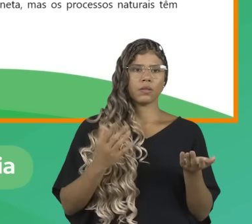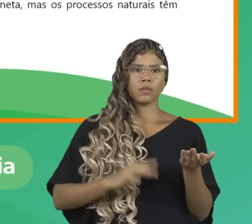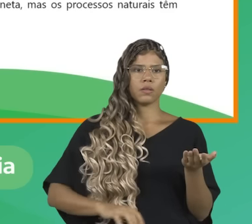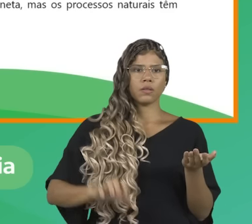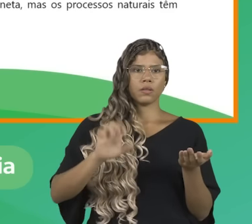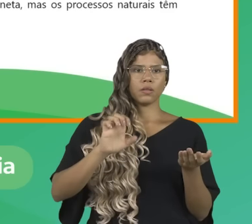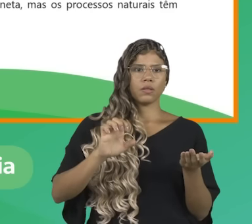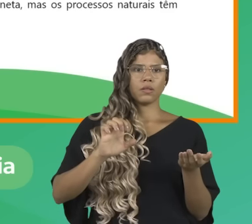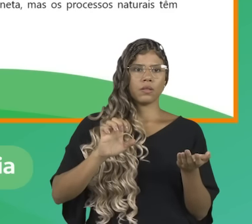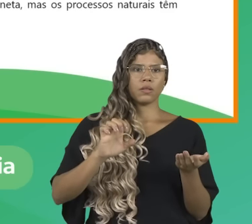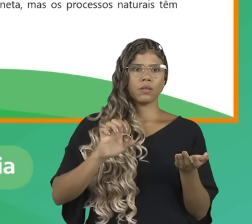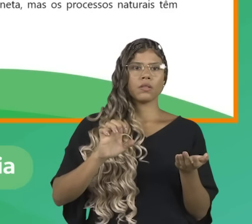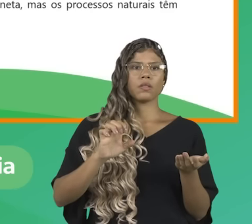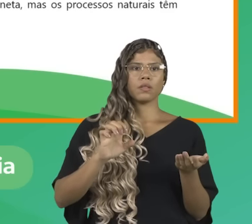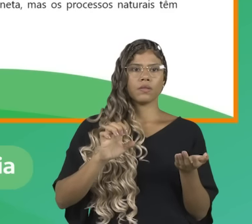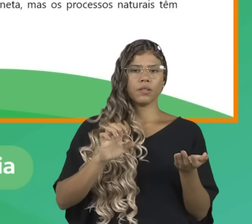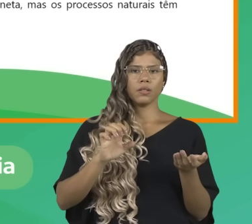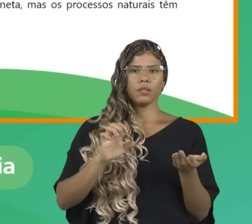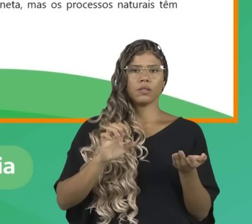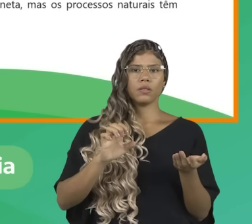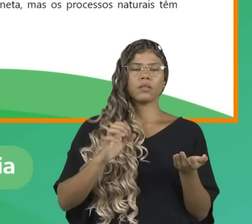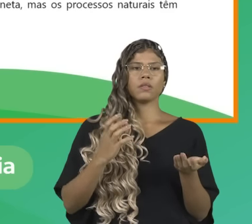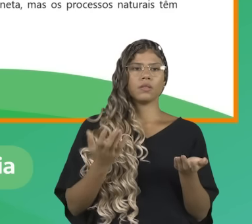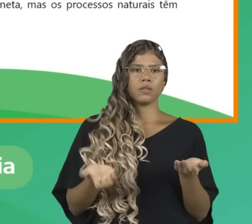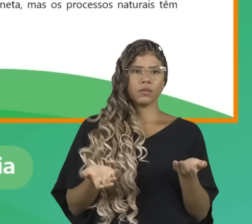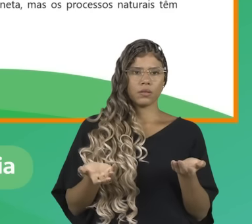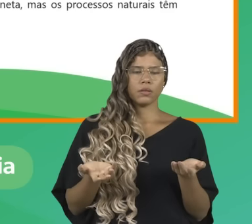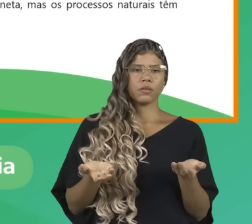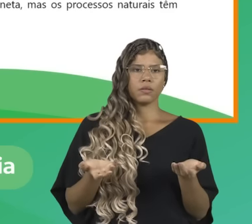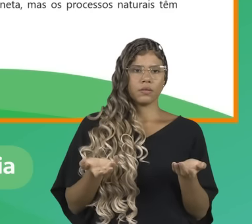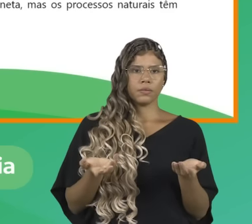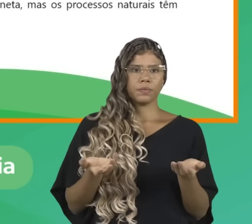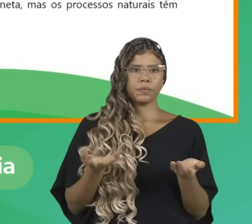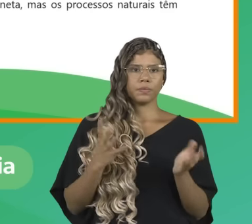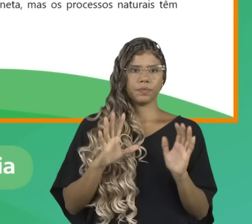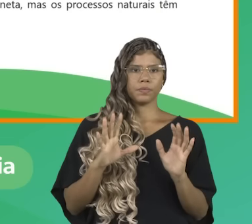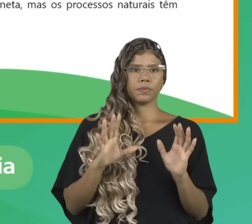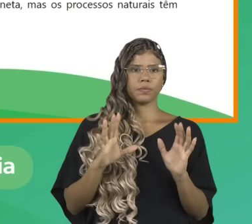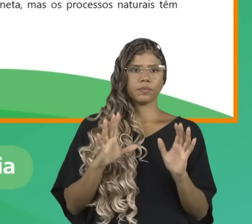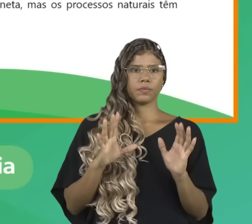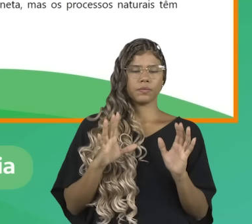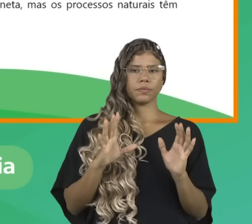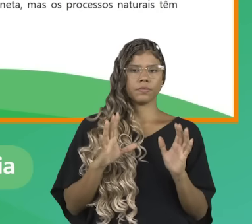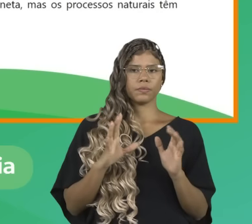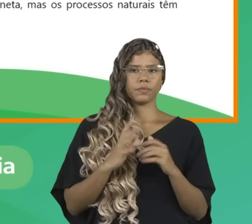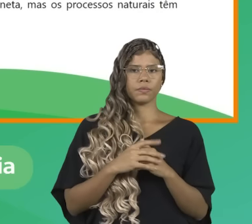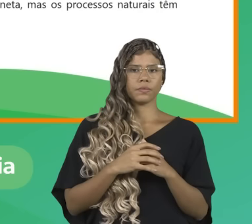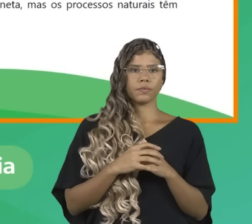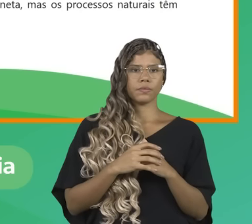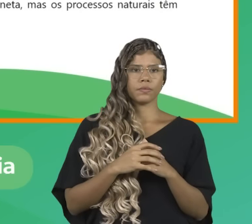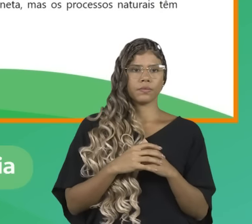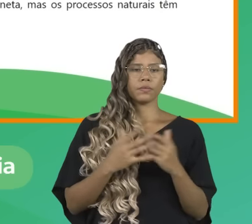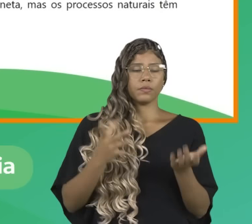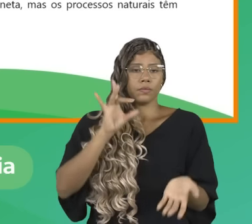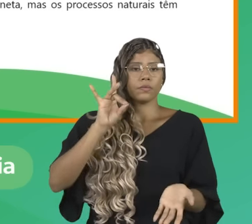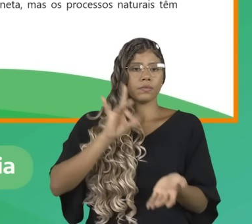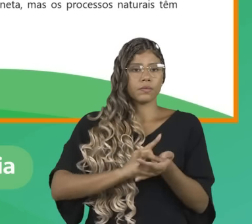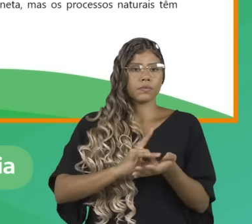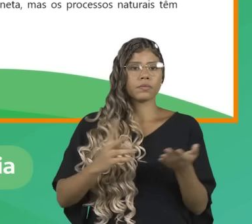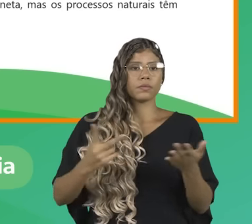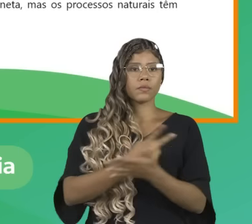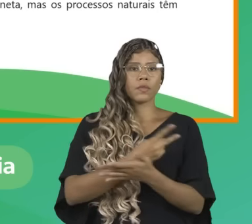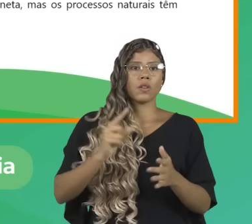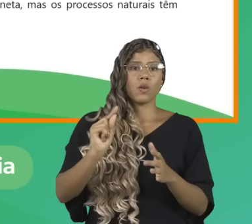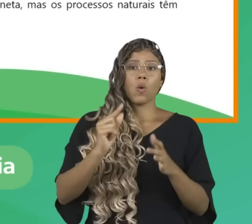homem afetam todo o planeta, mas os processos naturais têm alcance regional. De fato, os processos naturais eles não podem ser globais